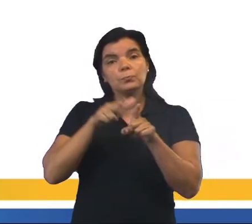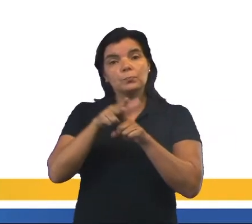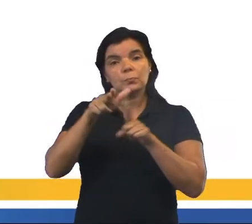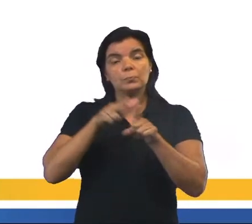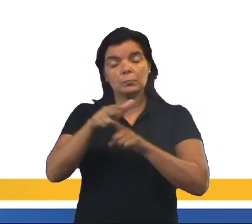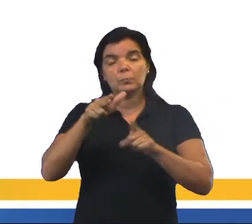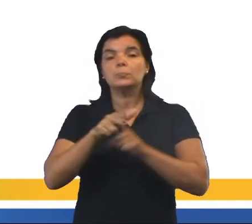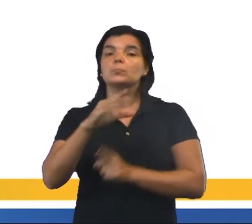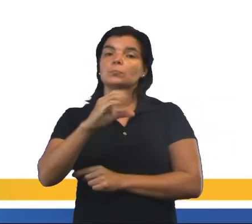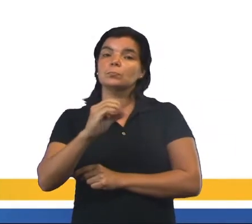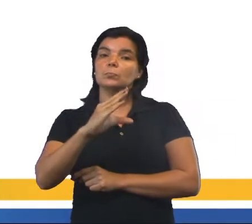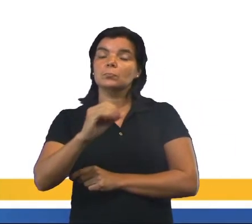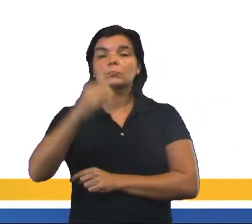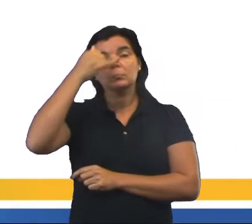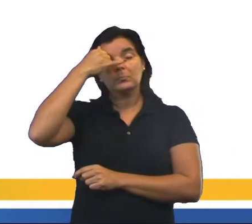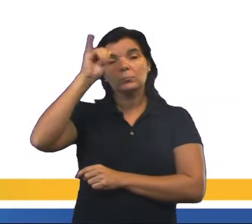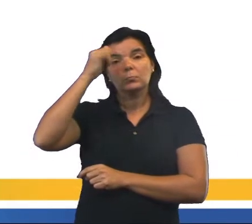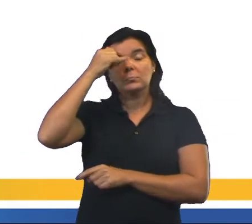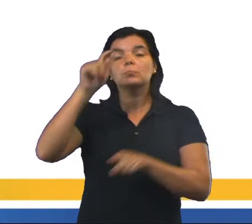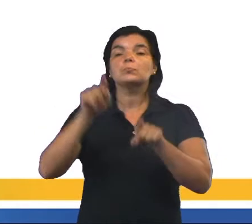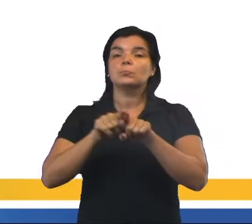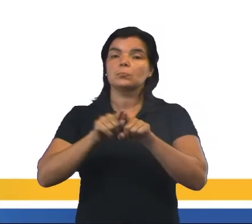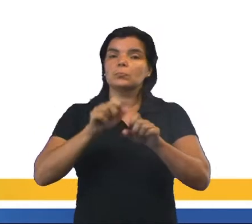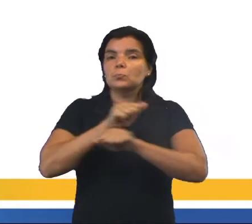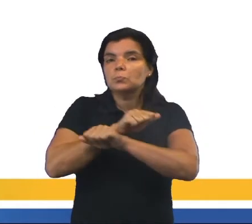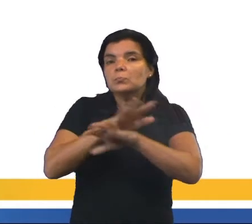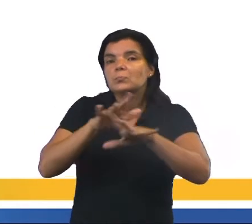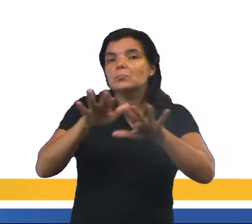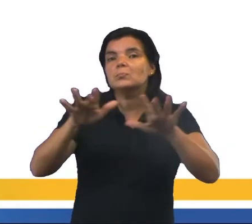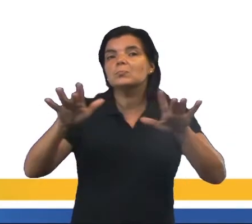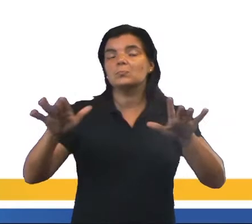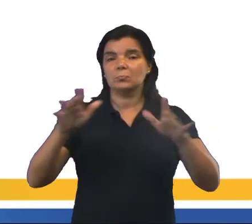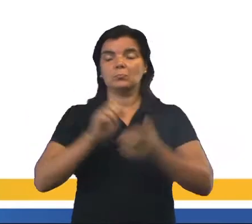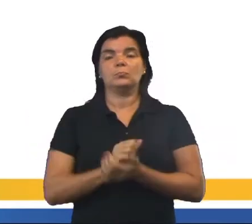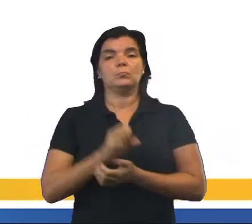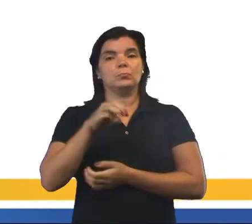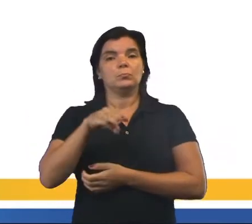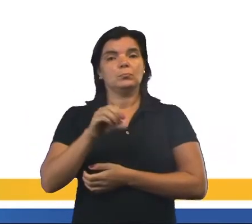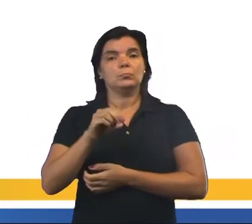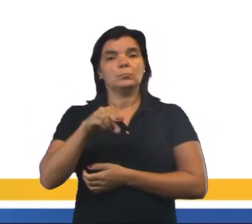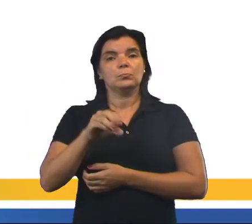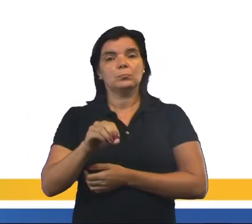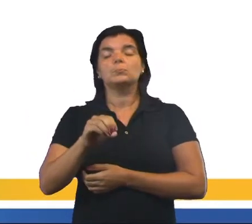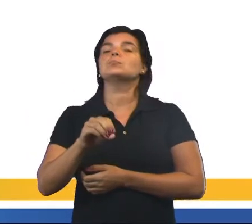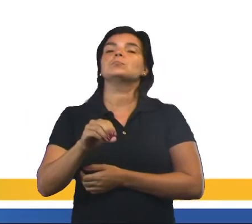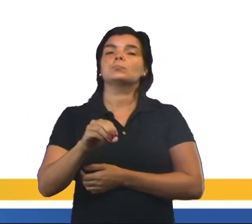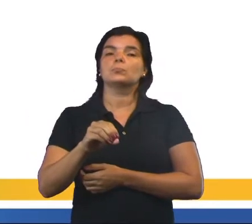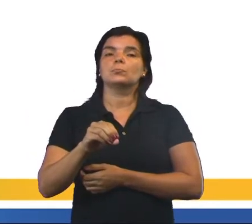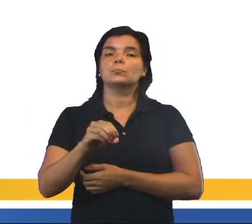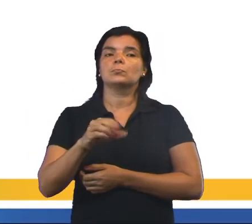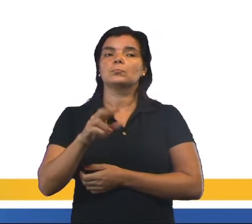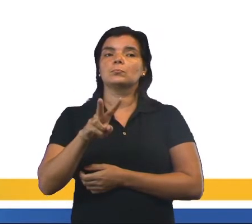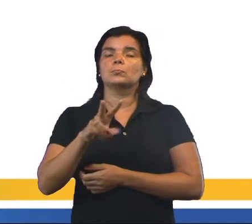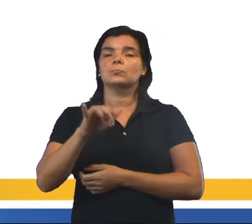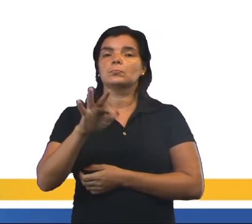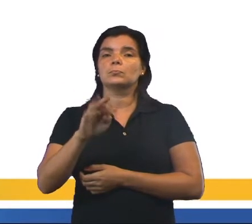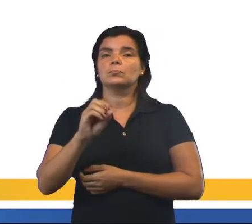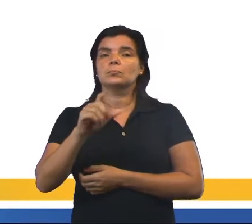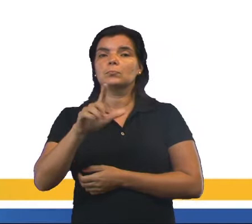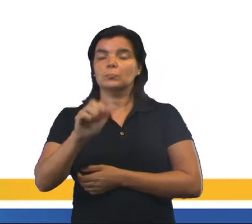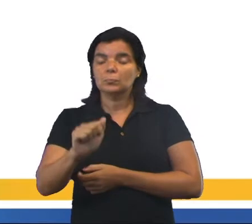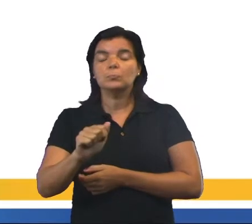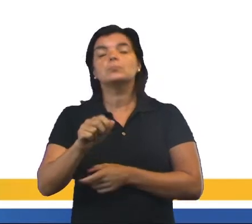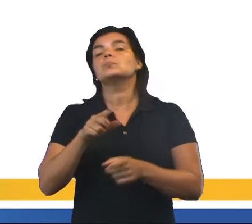in natura, evitando assim a proliferação do Moniliophthora horeri, monilíase